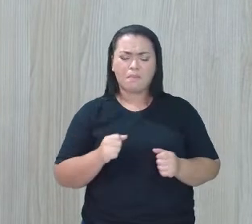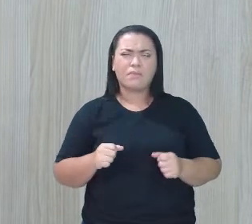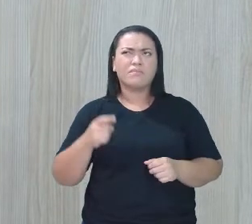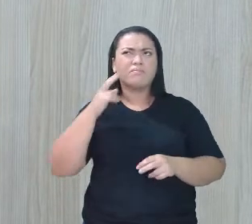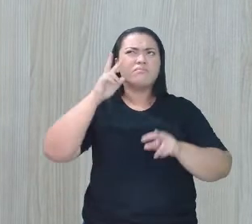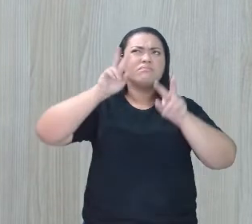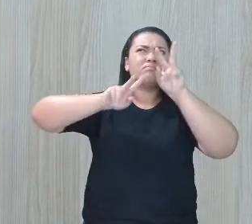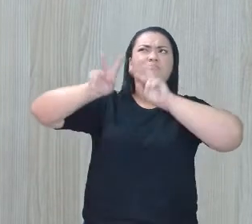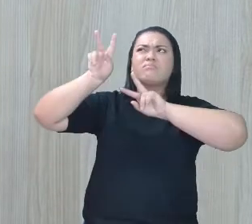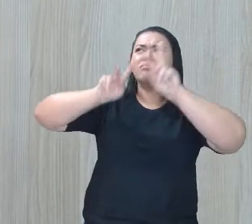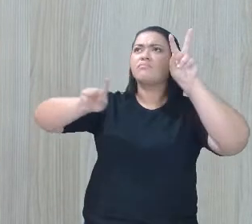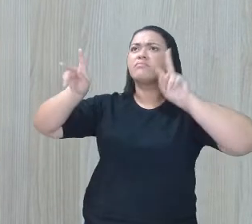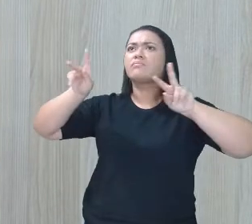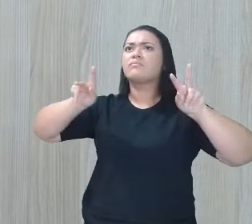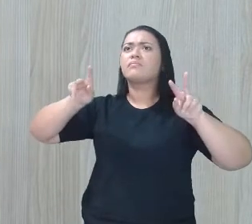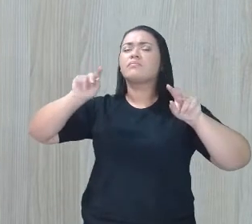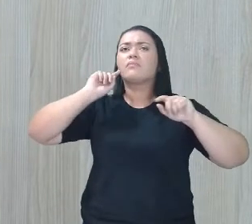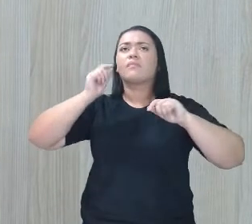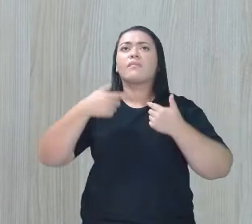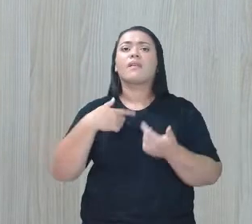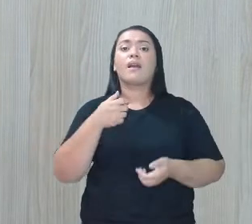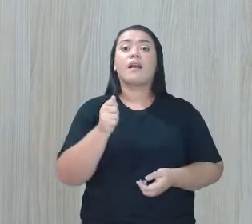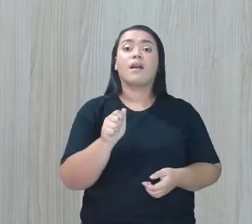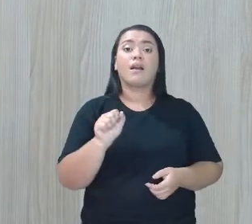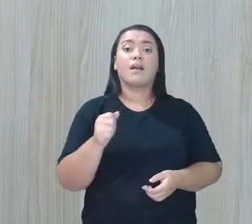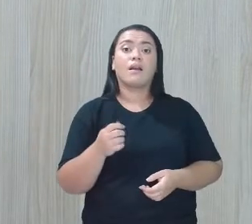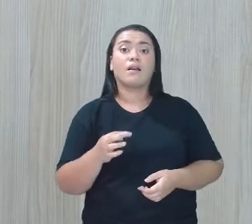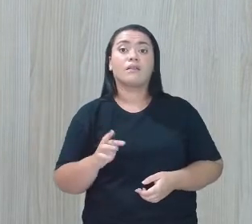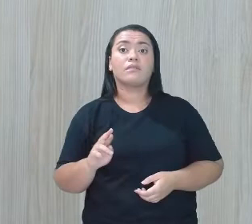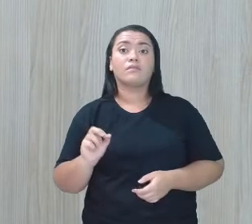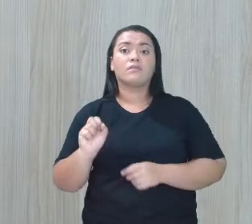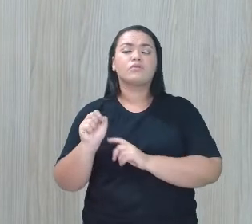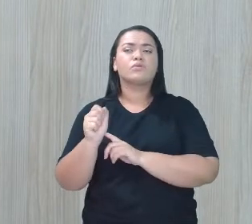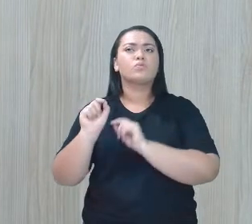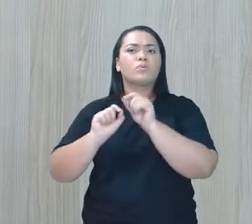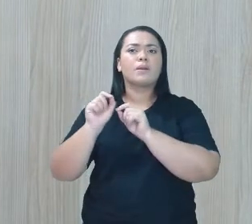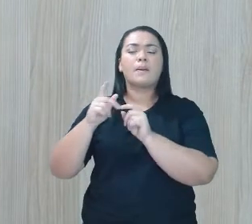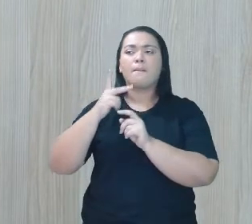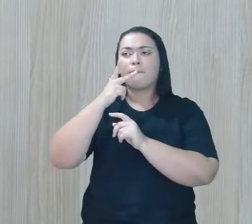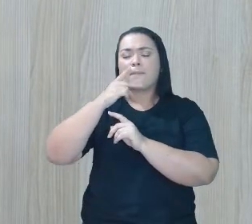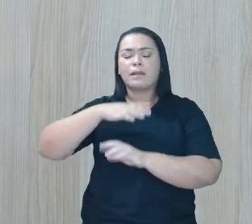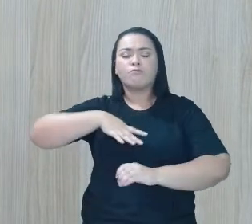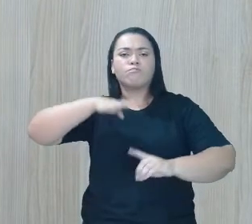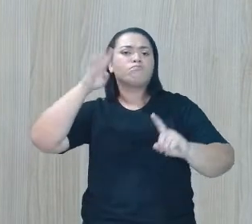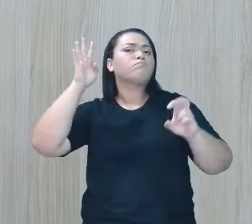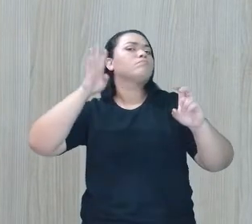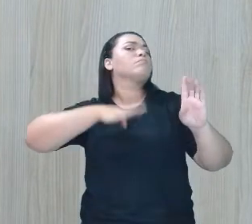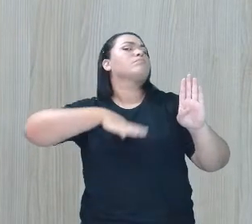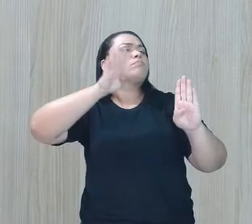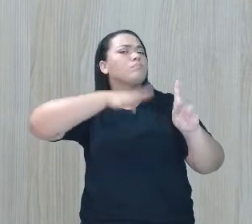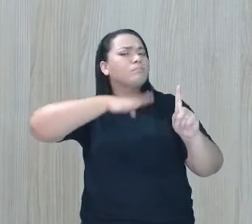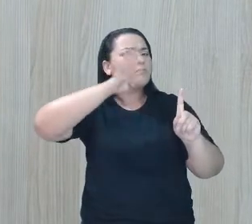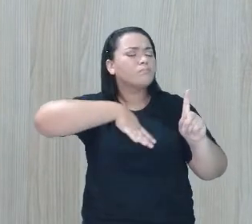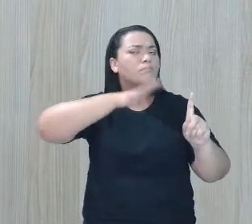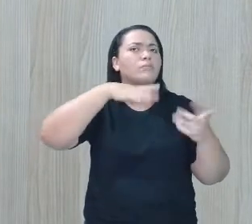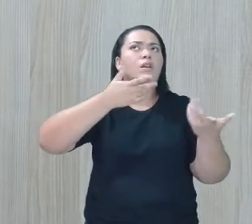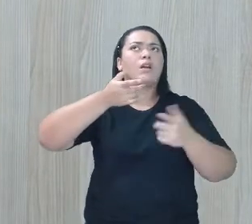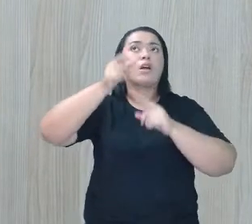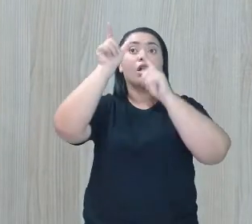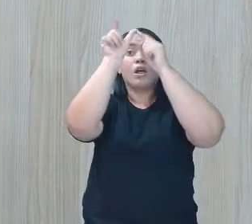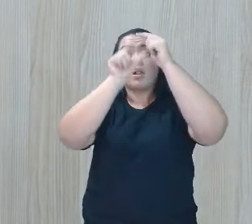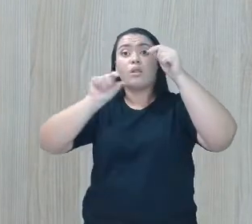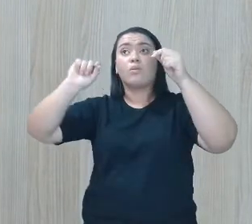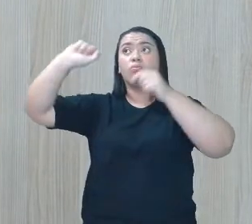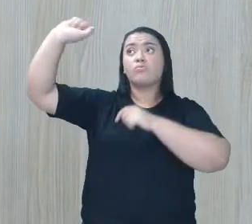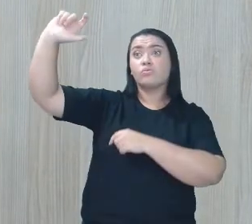poderiam ver, eles já transformavam os astros em perfeitas divindades. Eles já tinham uma perfeita adoração pela lua, pelo sol,